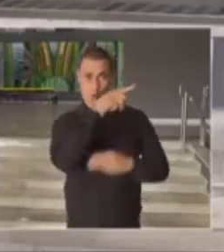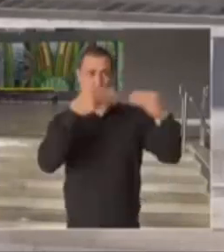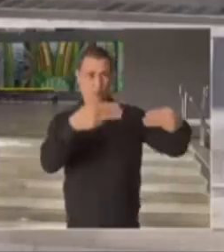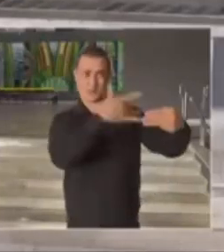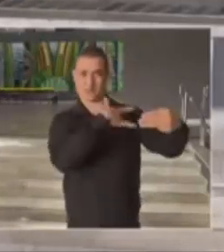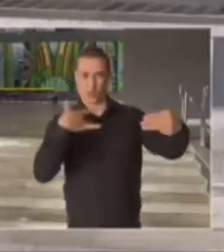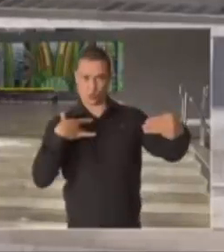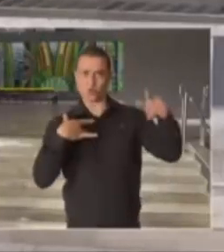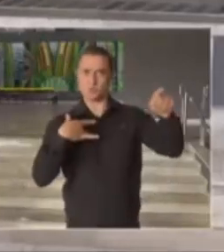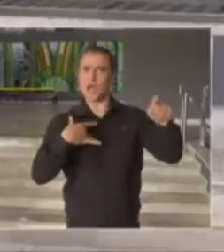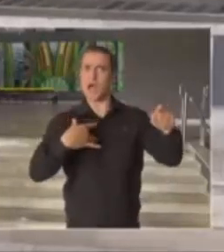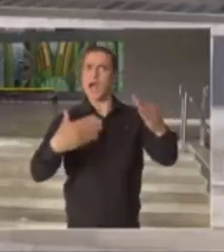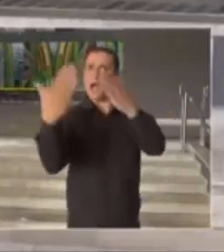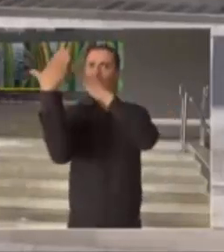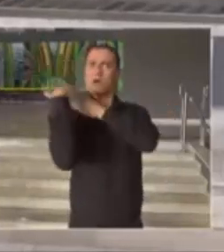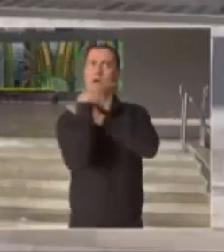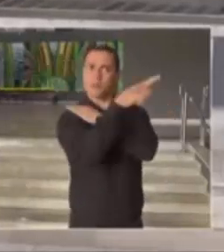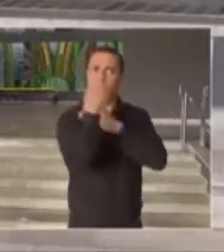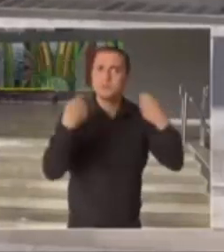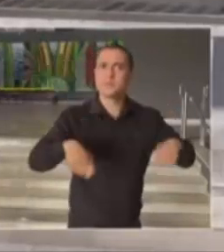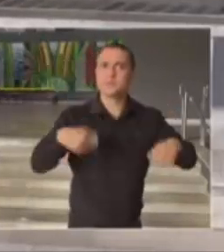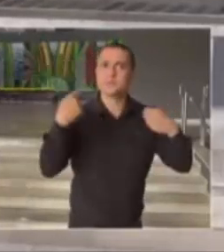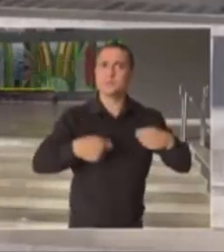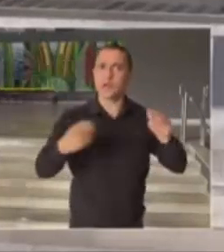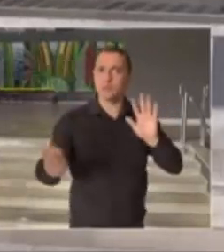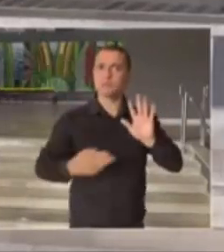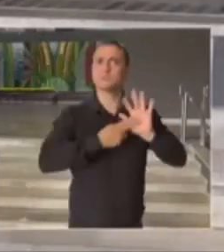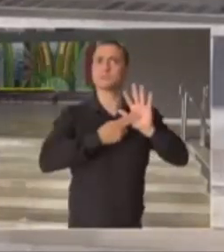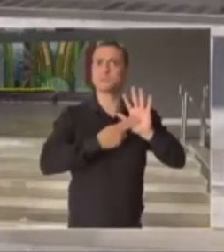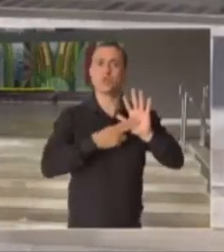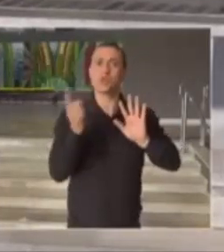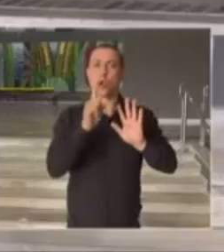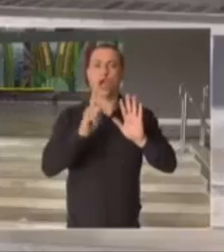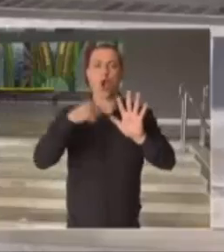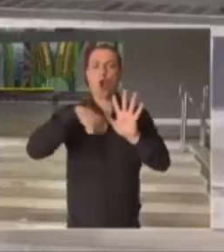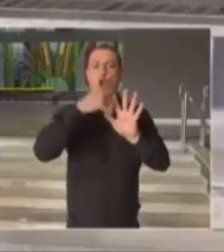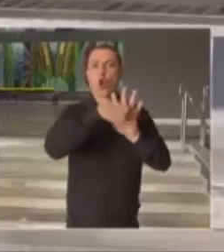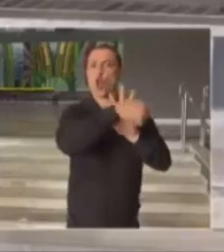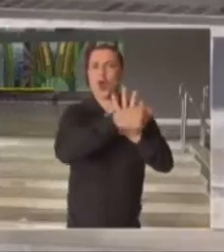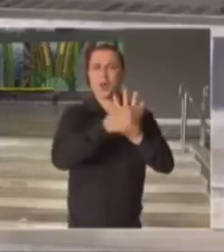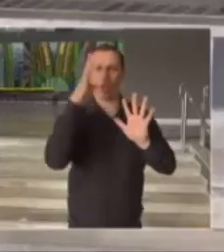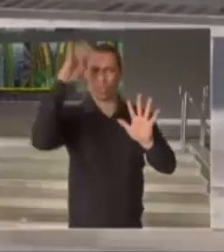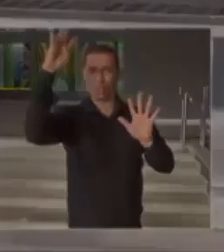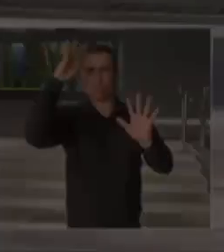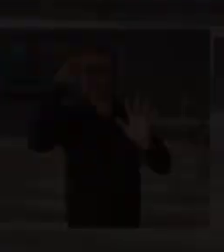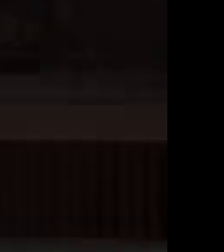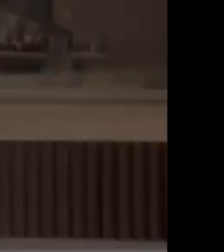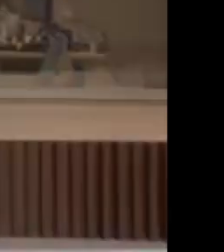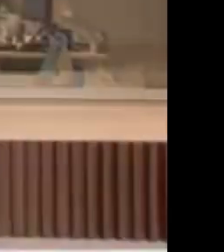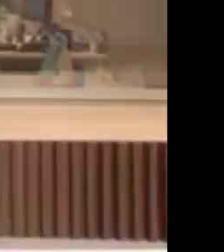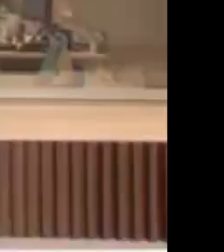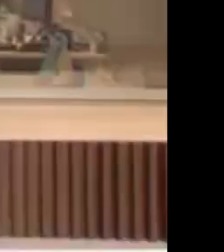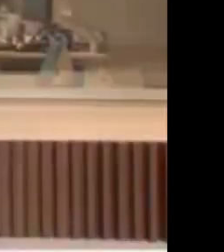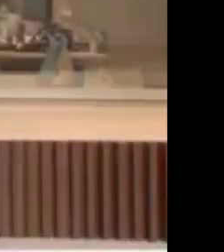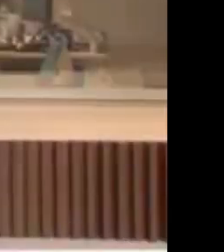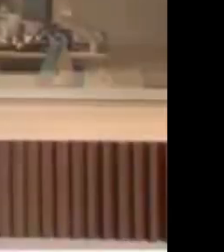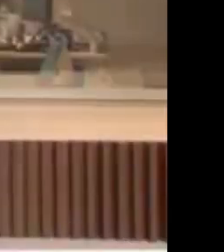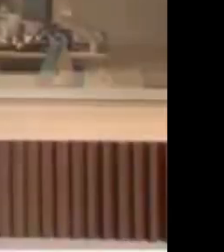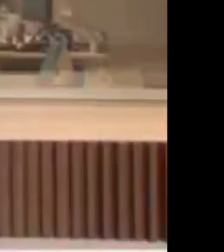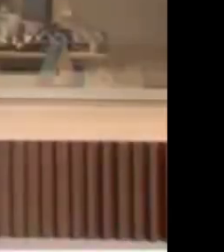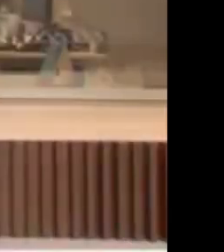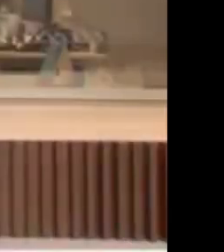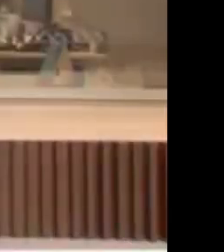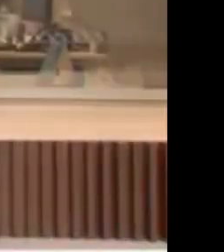tem que assumir a sua responsabilidade e não apresentar cronogramas irreais de vacinação. O Ministério da Saúde